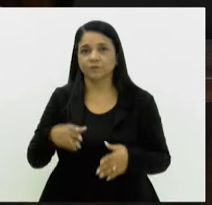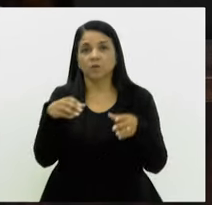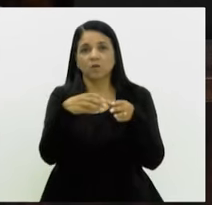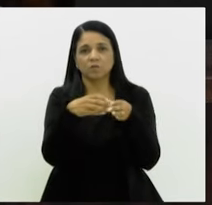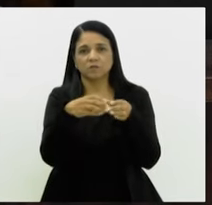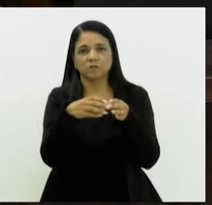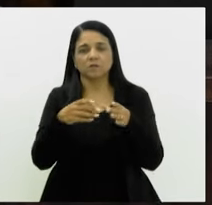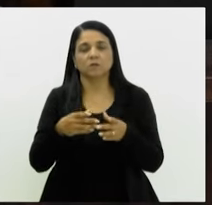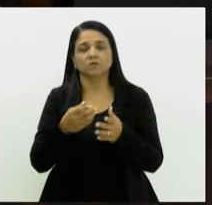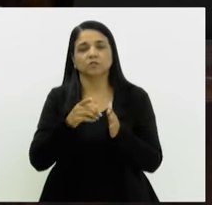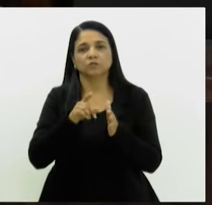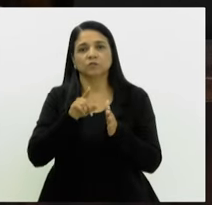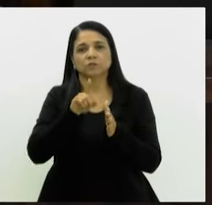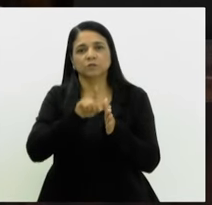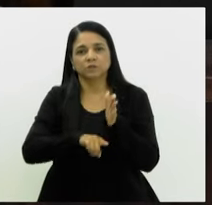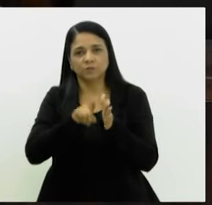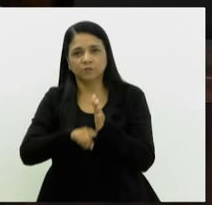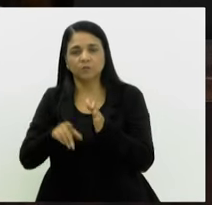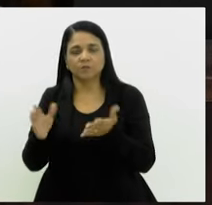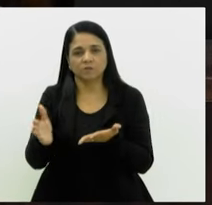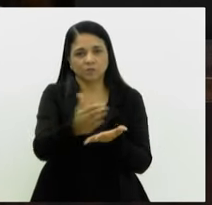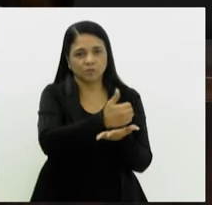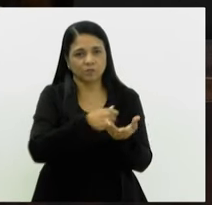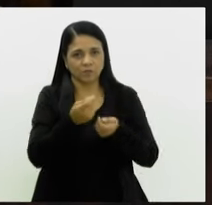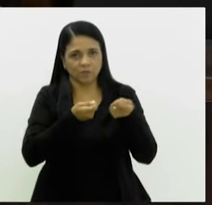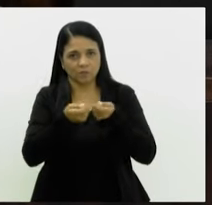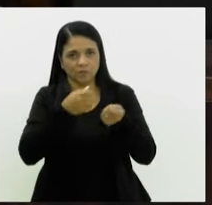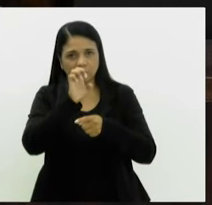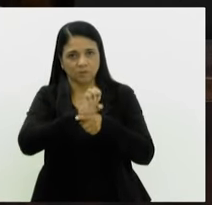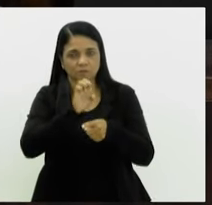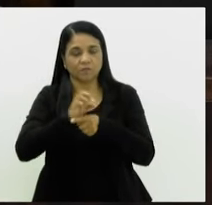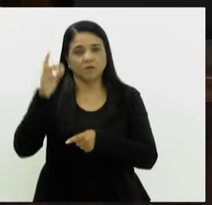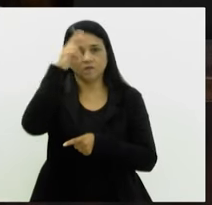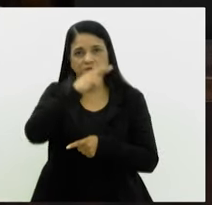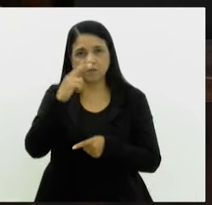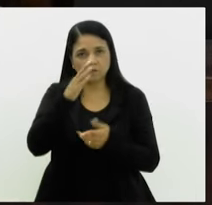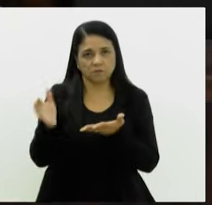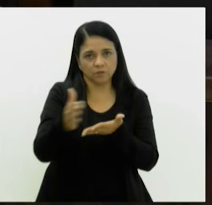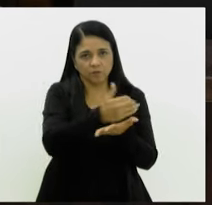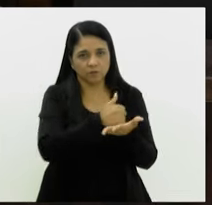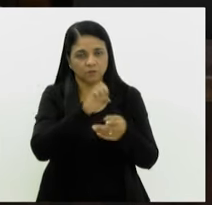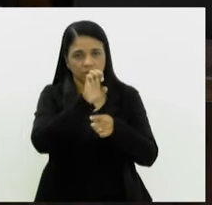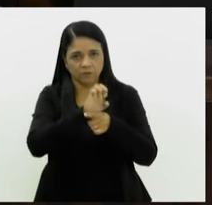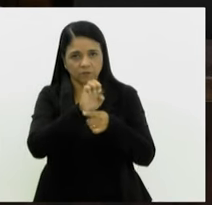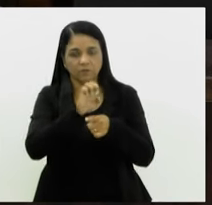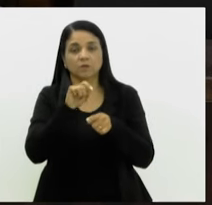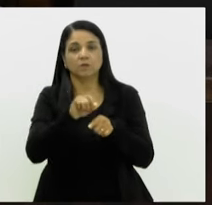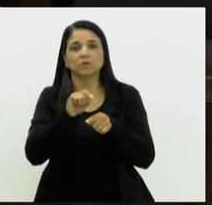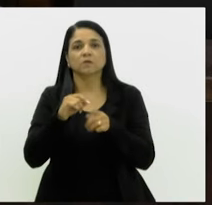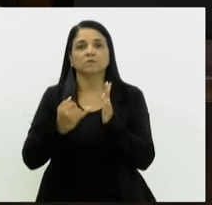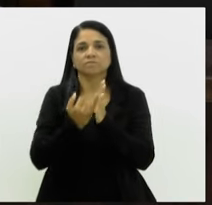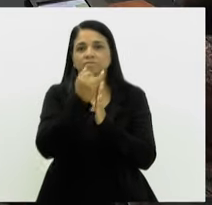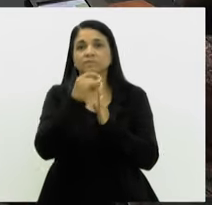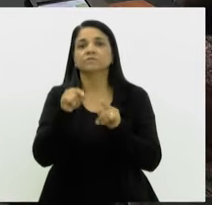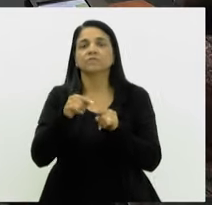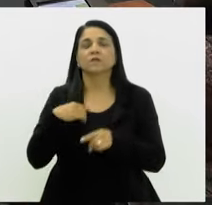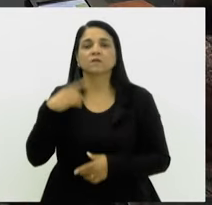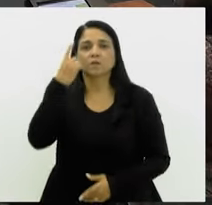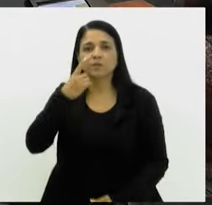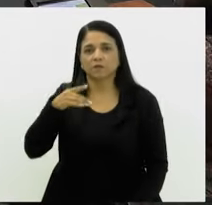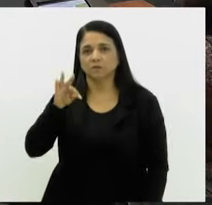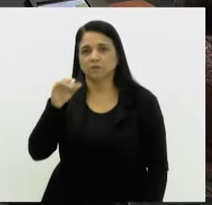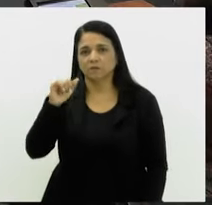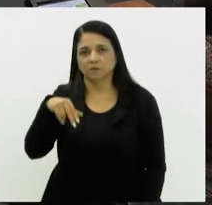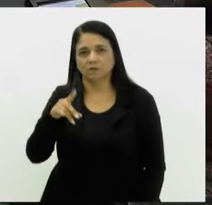Comissão de Tributação, Controle da Arrecadação Estadual e de Fiscalização dos Tributos Estaduais, deputado Tandy Vieira.